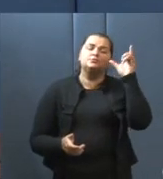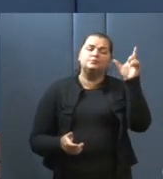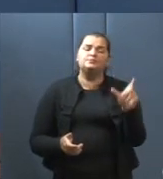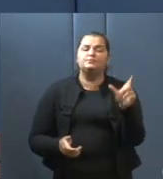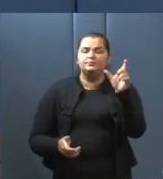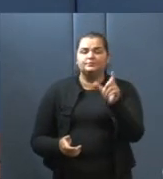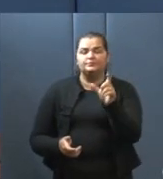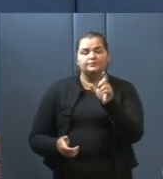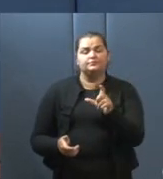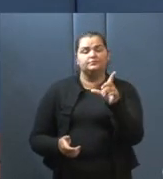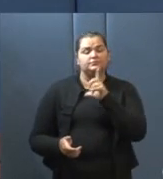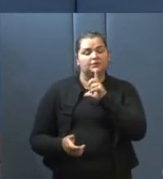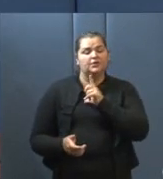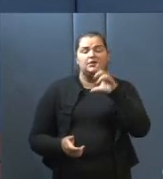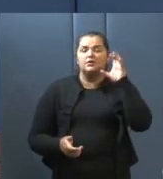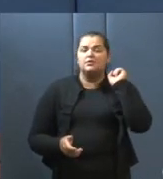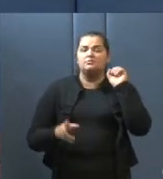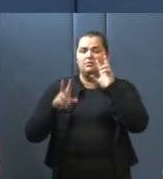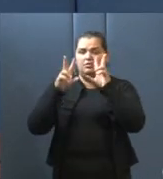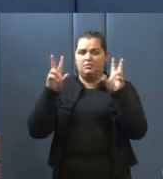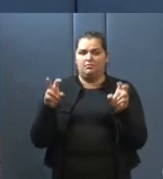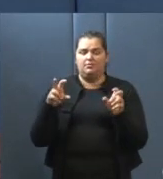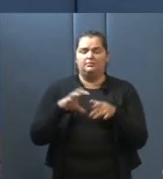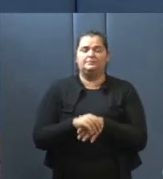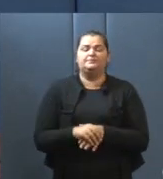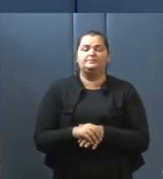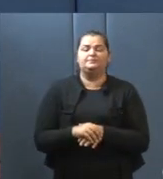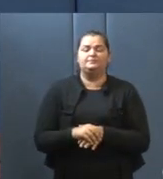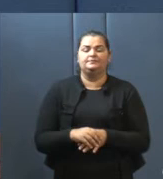onde se entende que discutem-se os temas